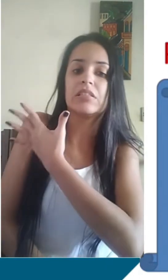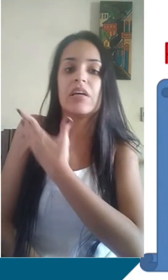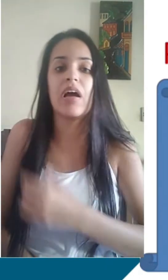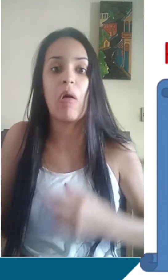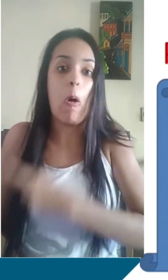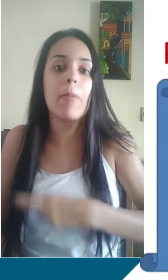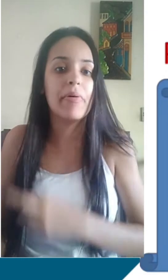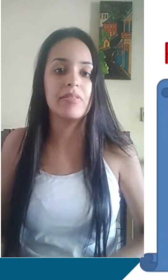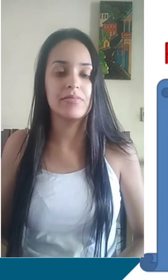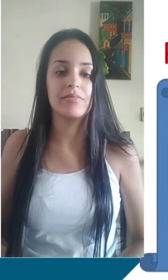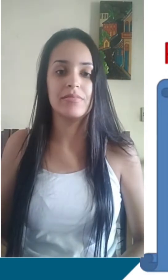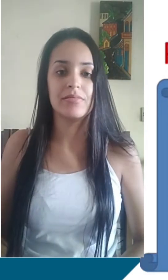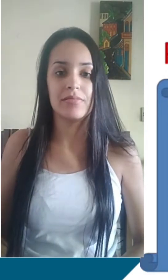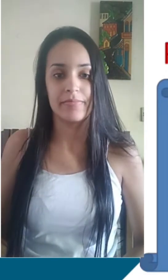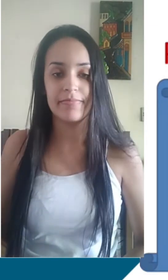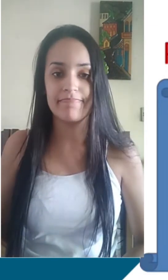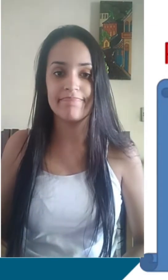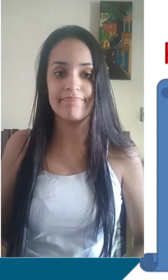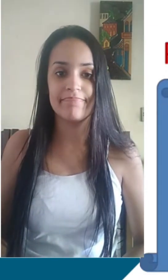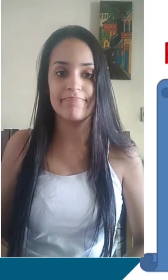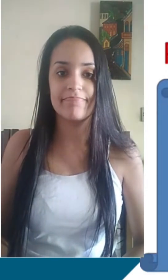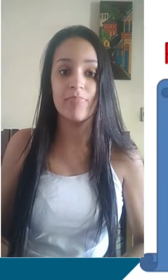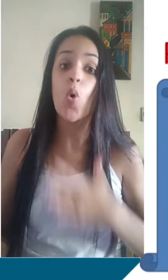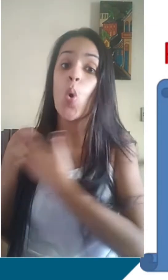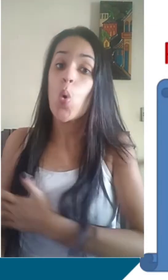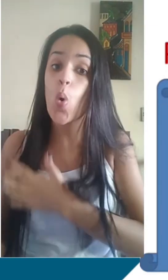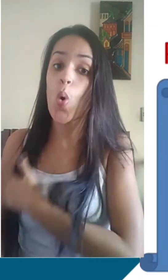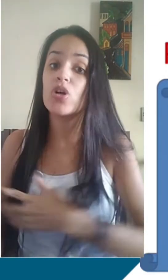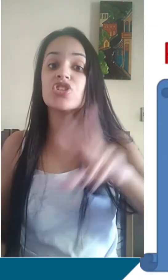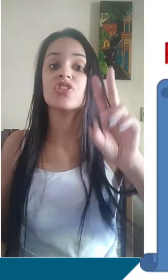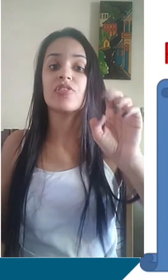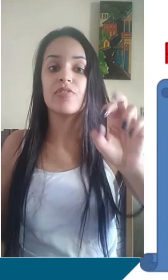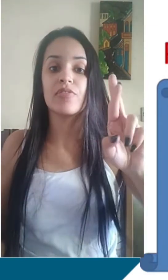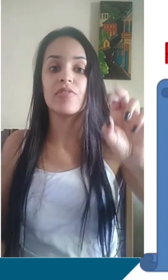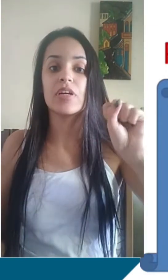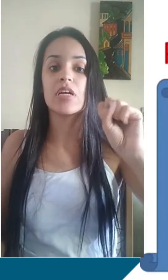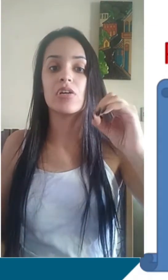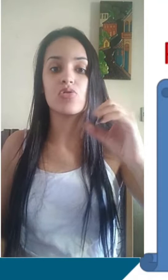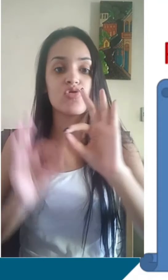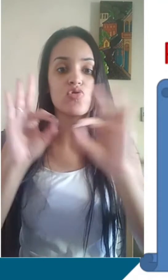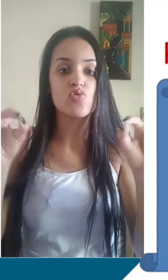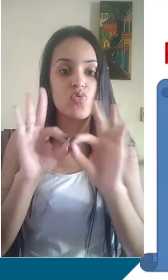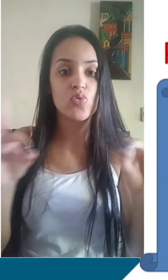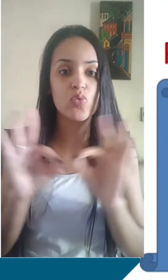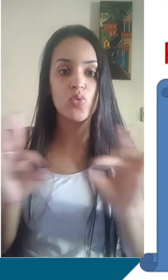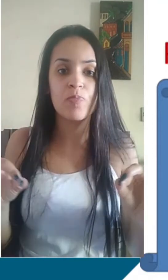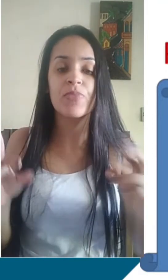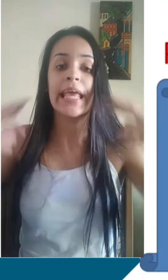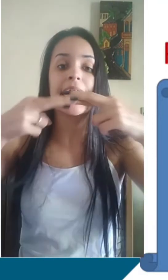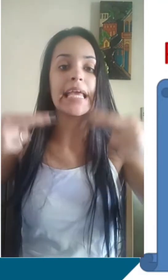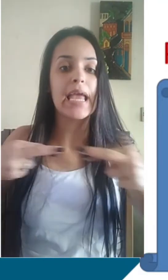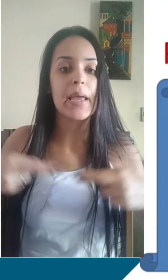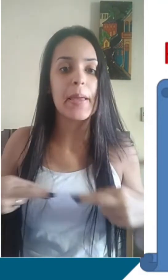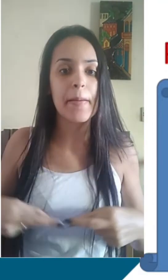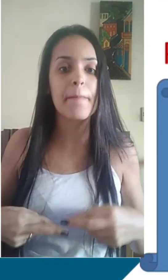Sua preferência dominante é pelo verso alexandrino de tipo francês, com rimas ricas e pelas